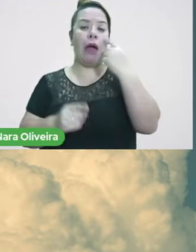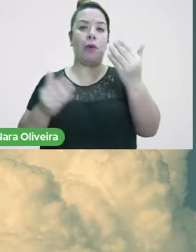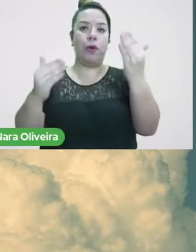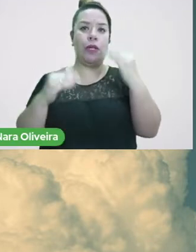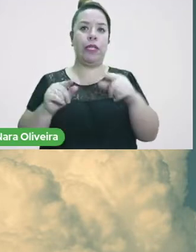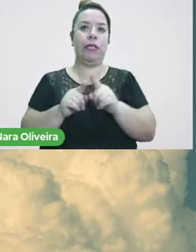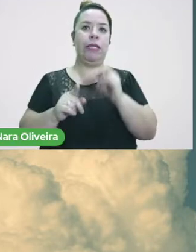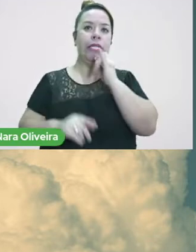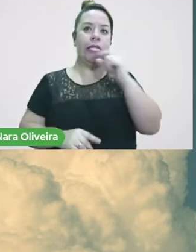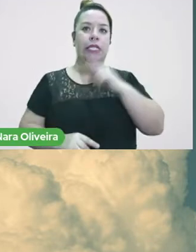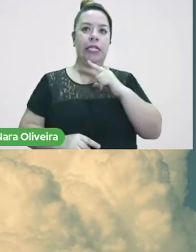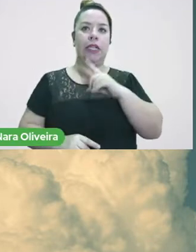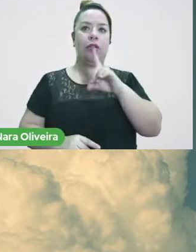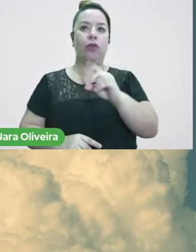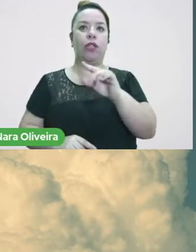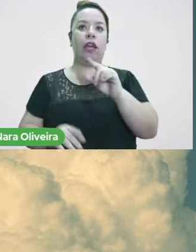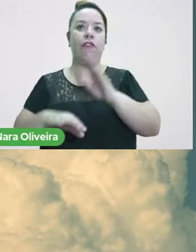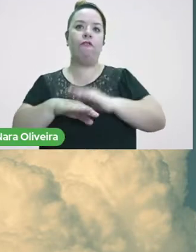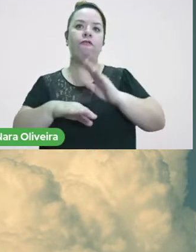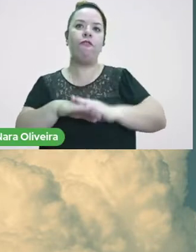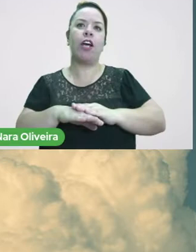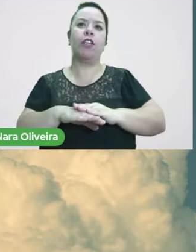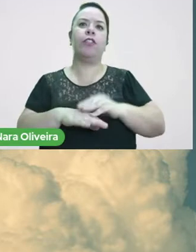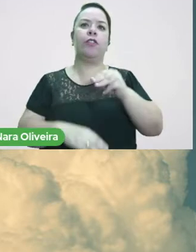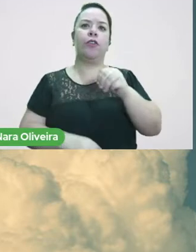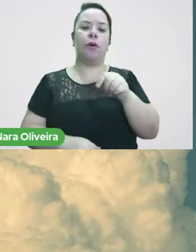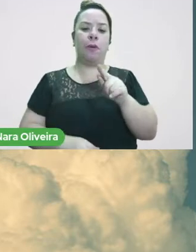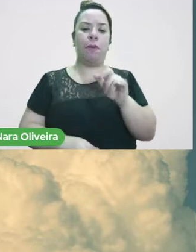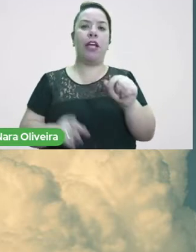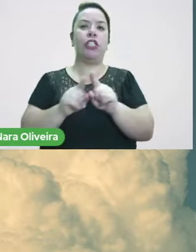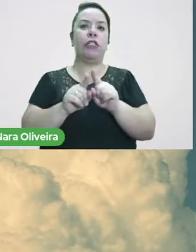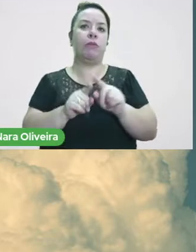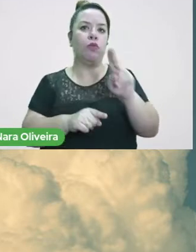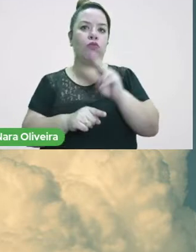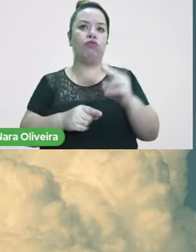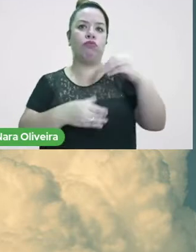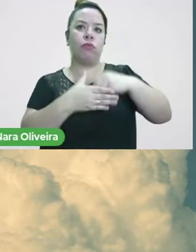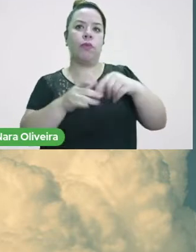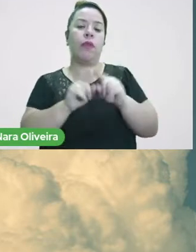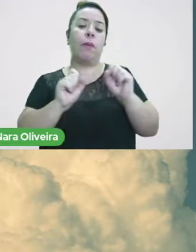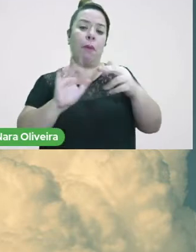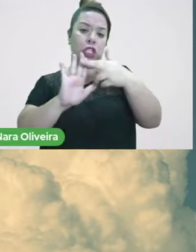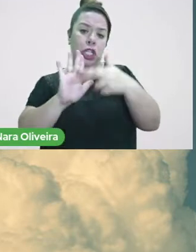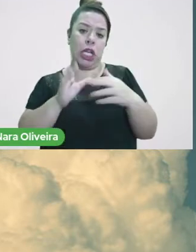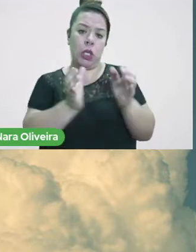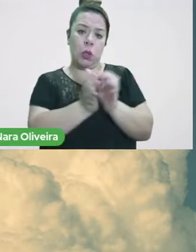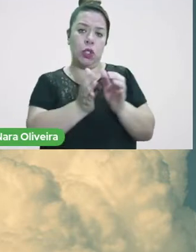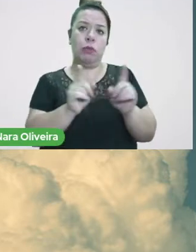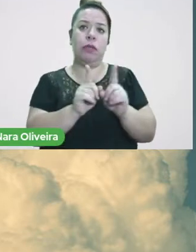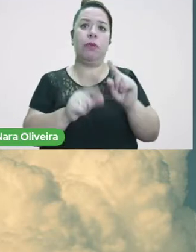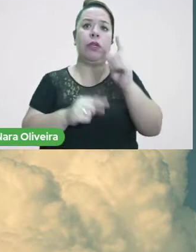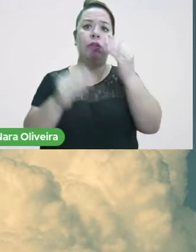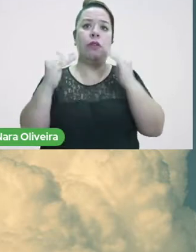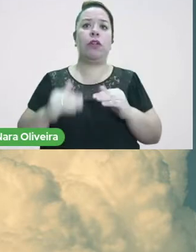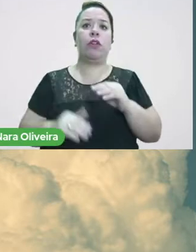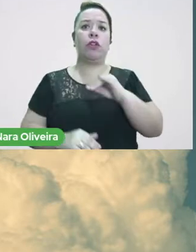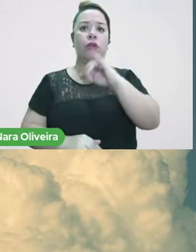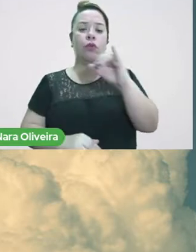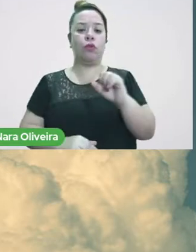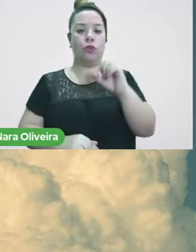branch principal usando Squash, pode ser mais uma regra do time, e o Jenkins automaticamente vai fazer o deploy em dev,